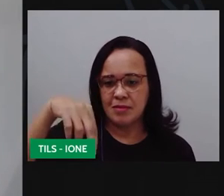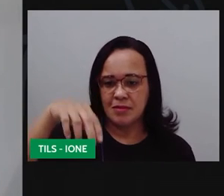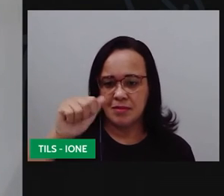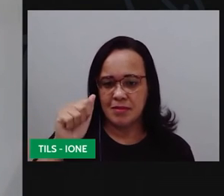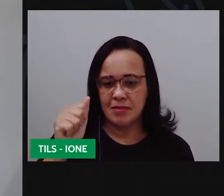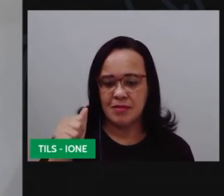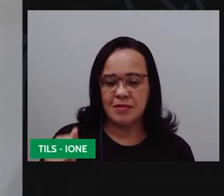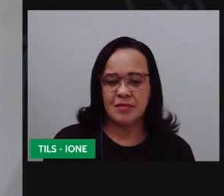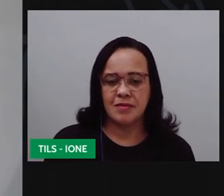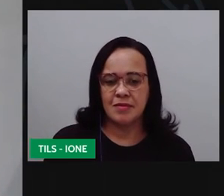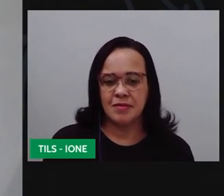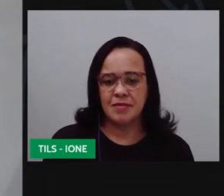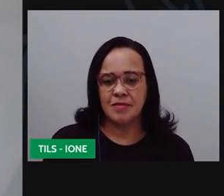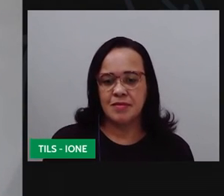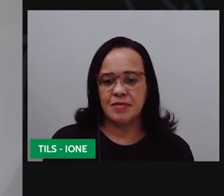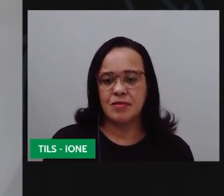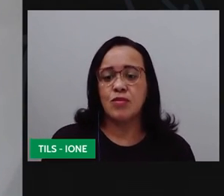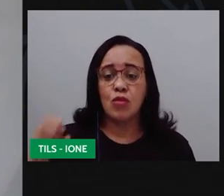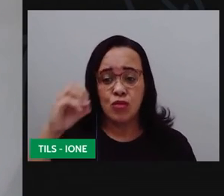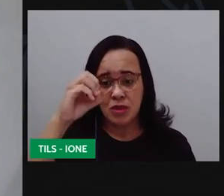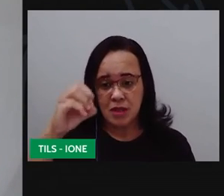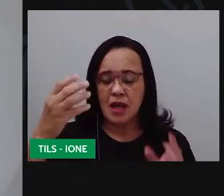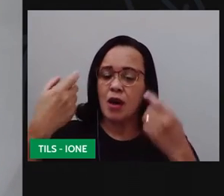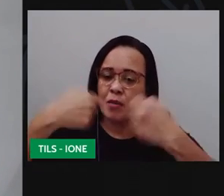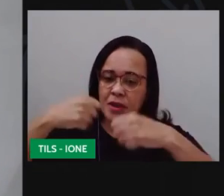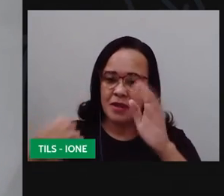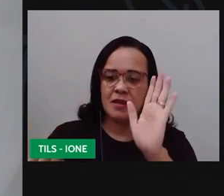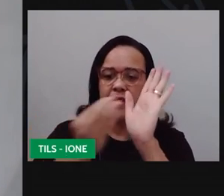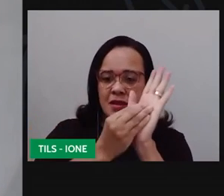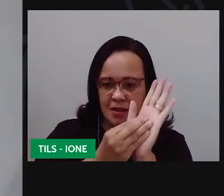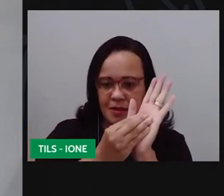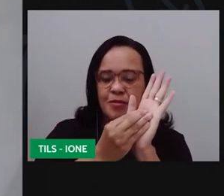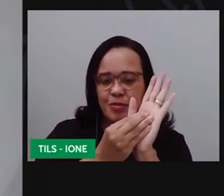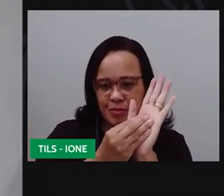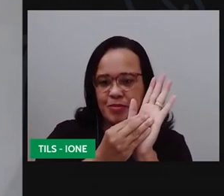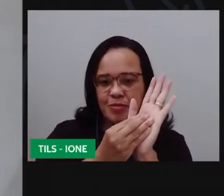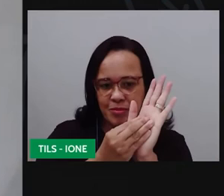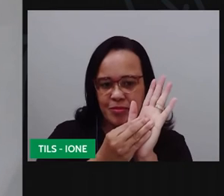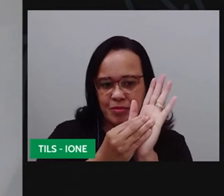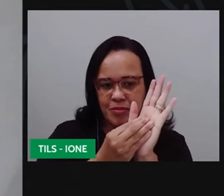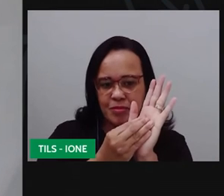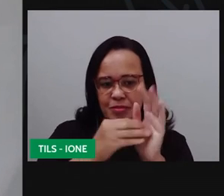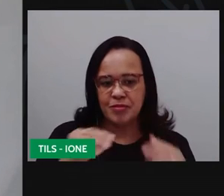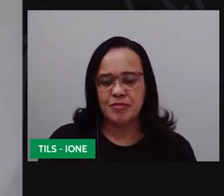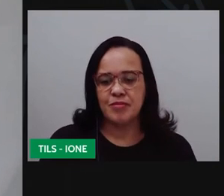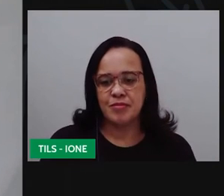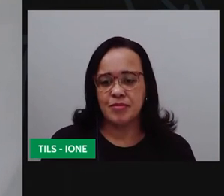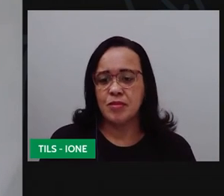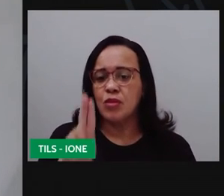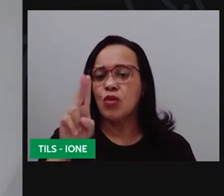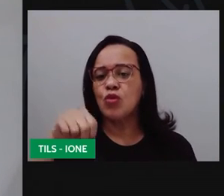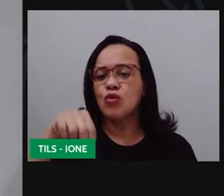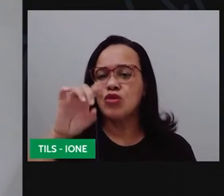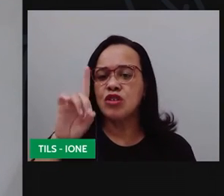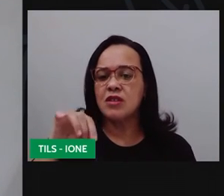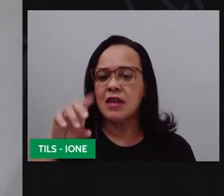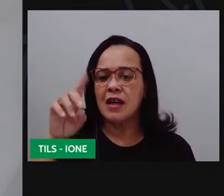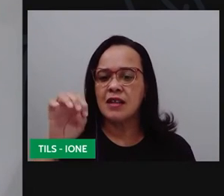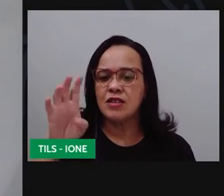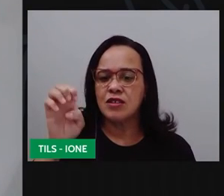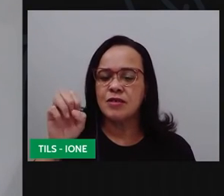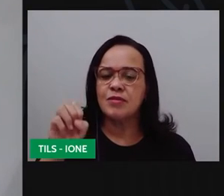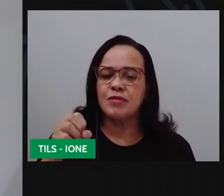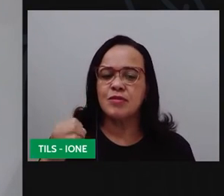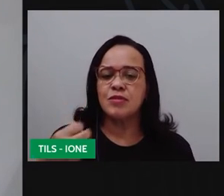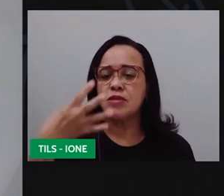não fez não exceda 100 no usar nenhuma aqui agora tem que colocar e é que eu tenho só as unidades Quatro mais três